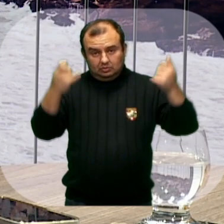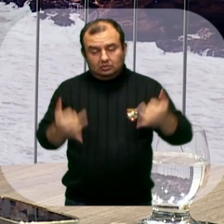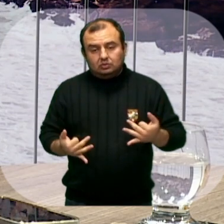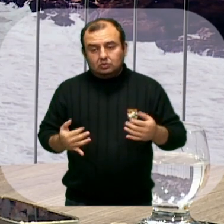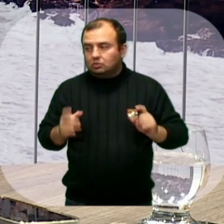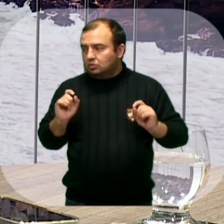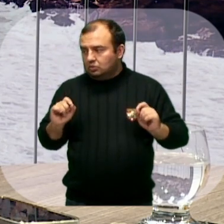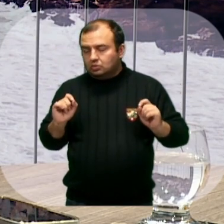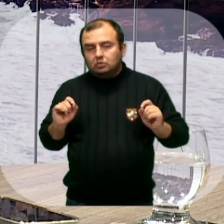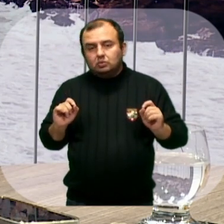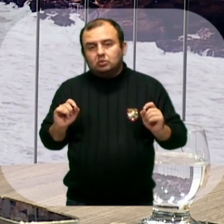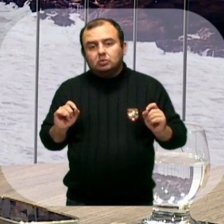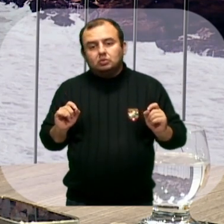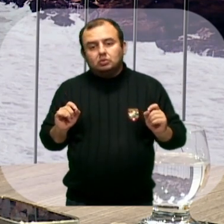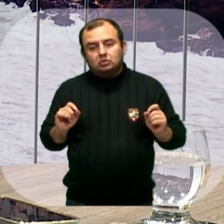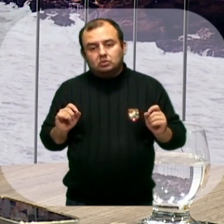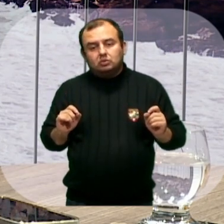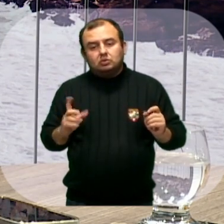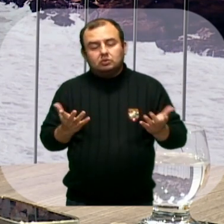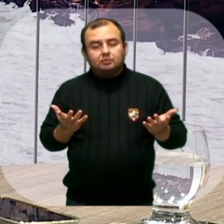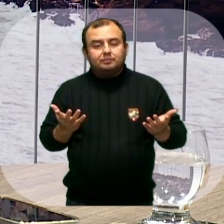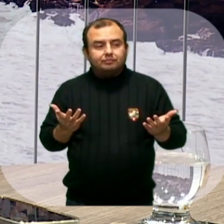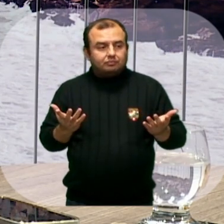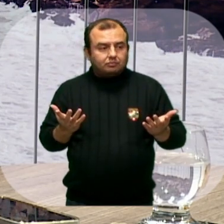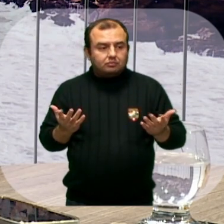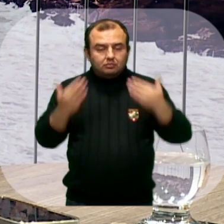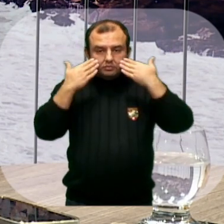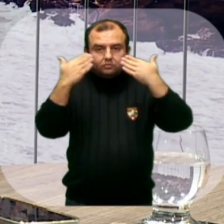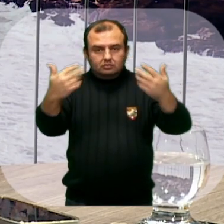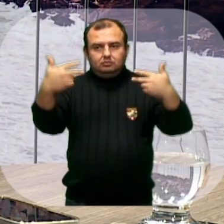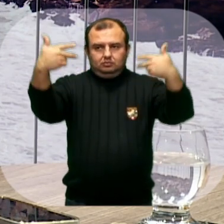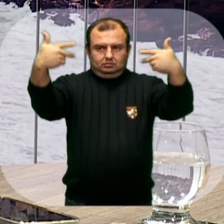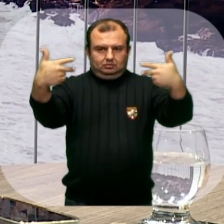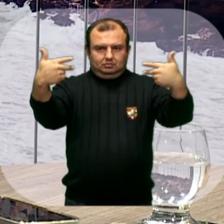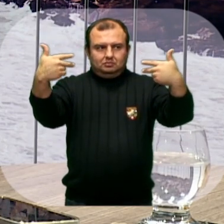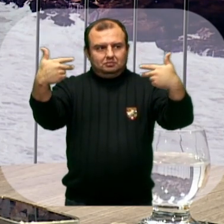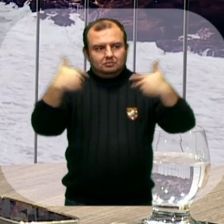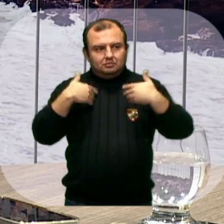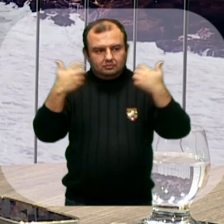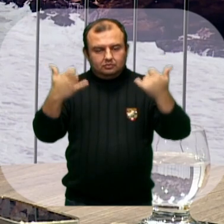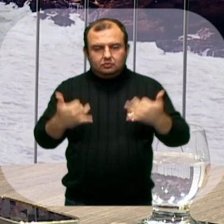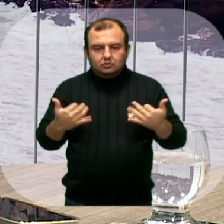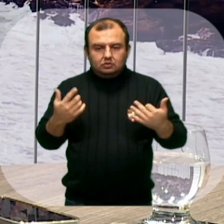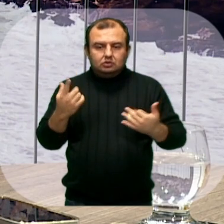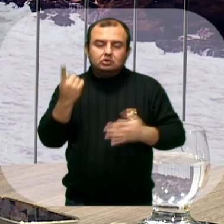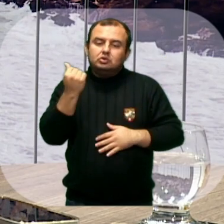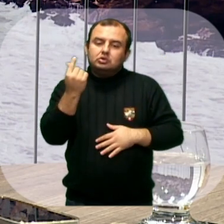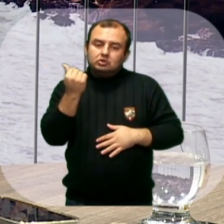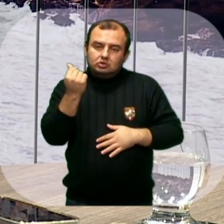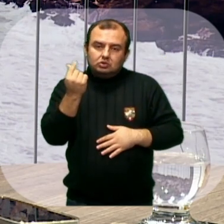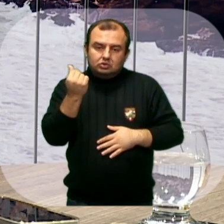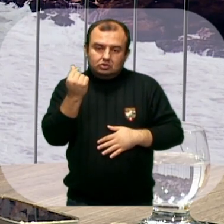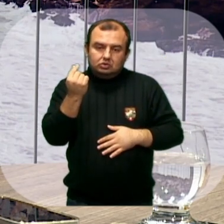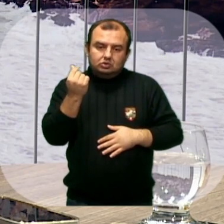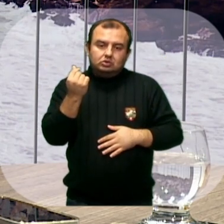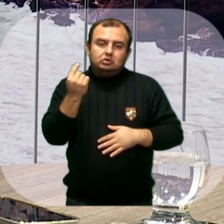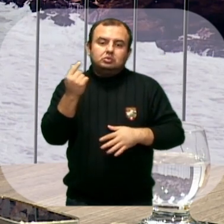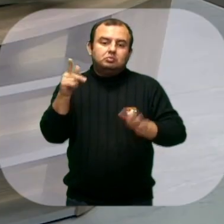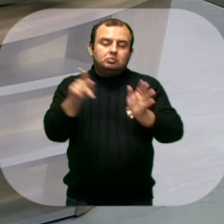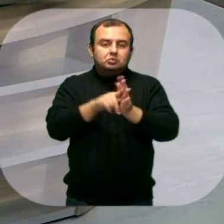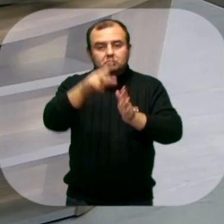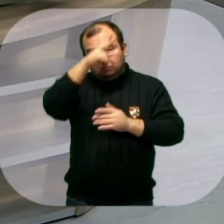Elis, hoje, em frente às câmeras, não entrou dinheiro da